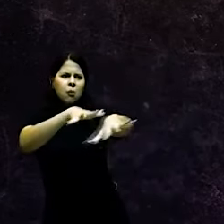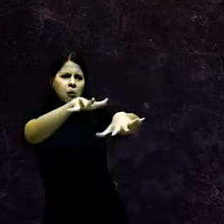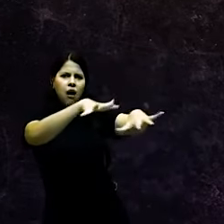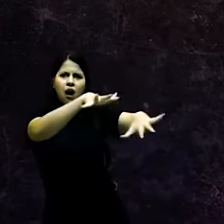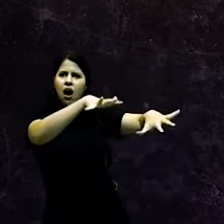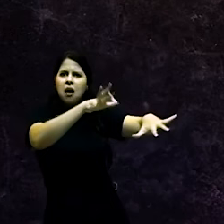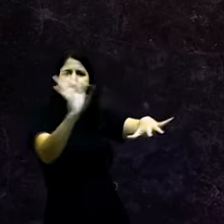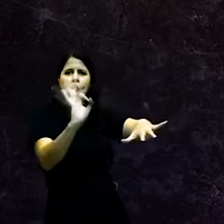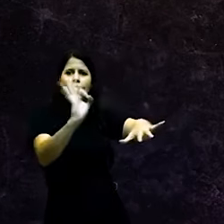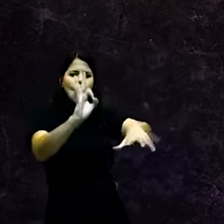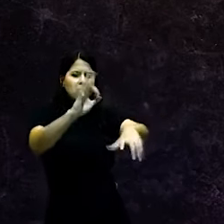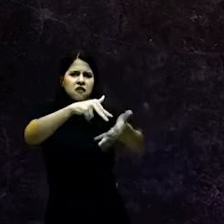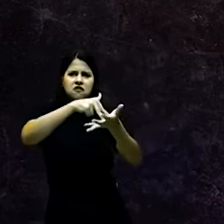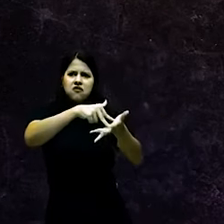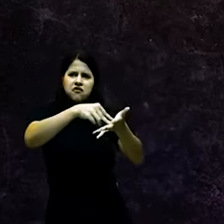mas permanece,